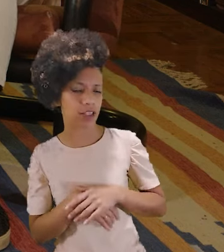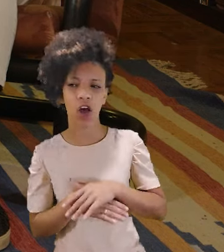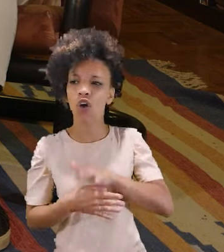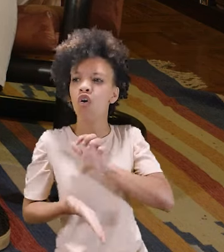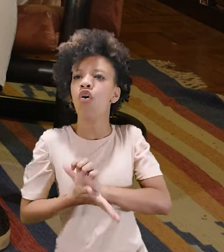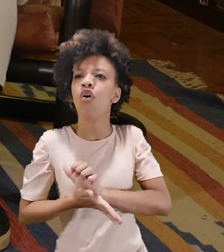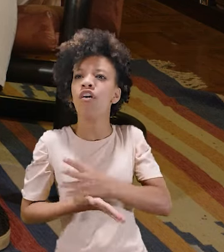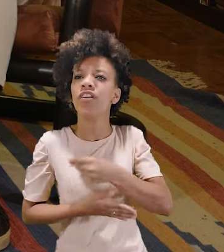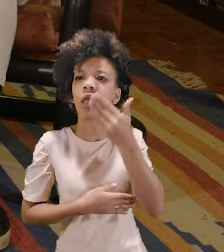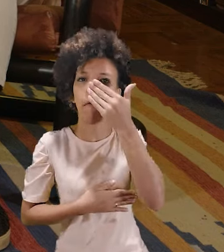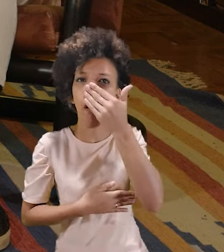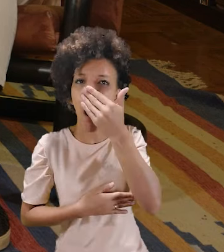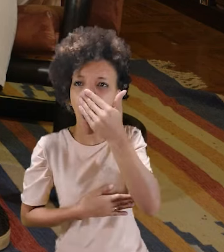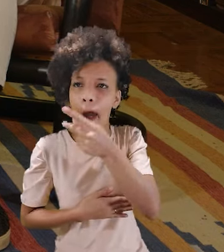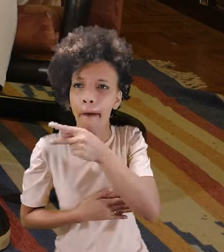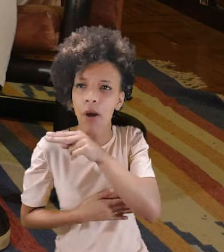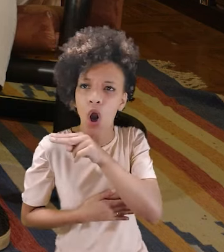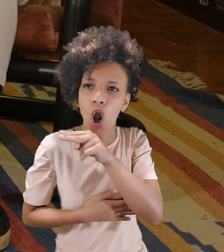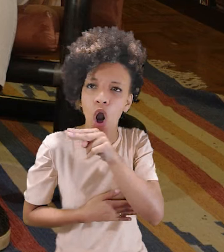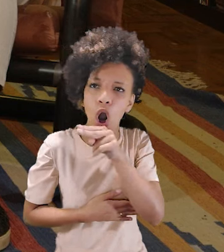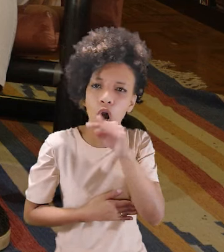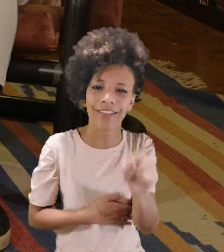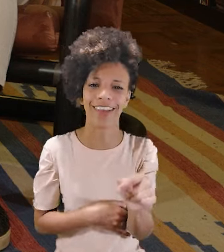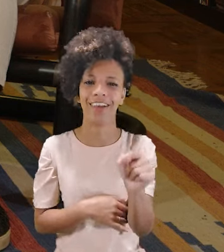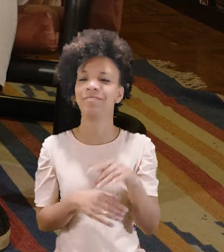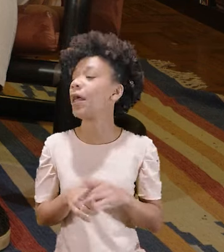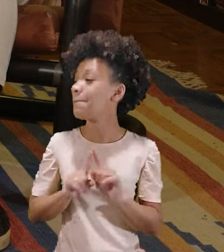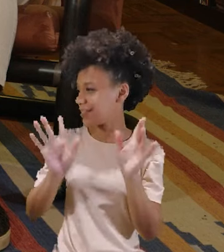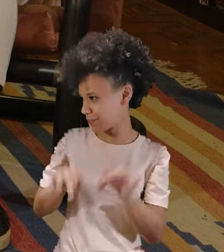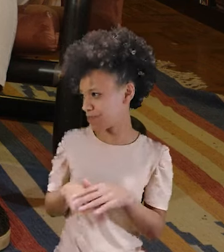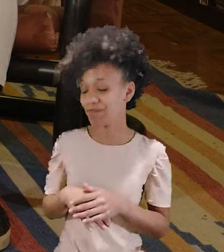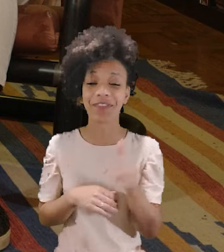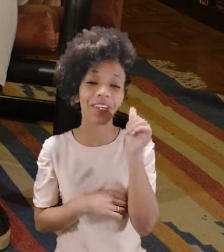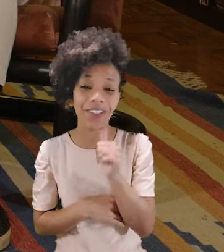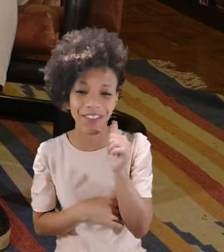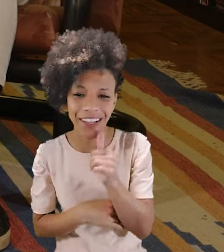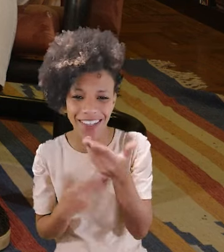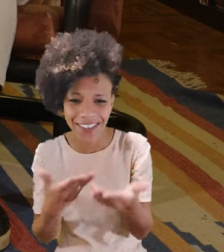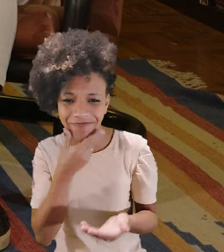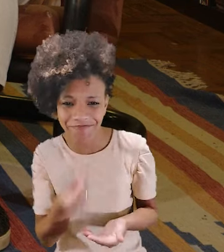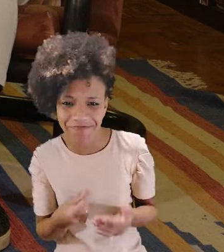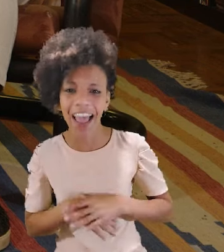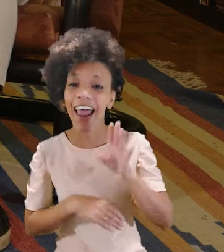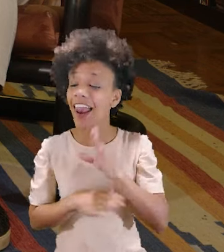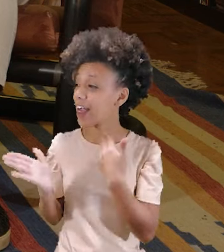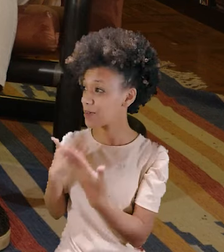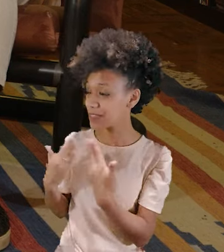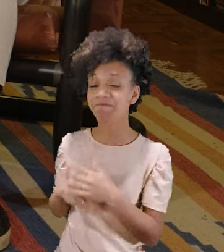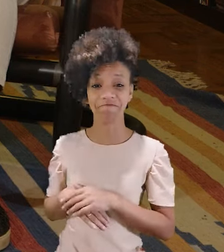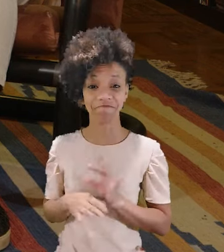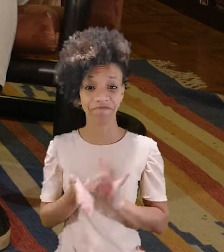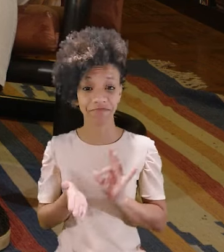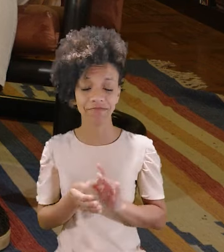da meio bobo ruim com as eu termino aqui a senhora senhores é muito legal esse